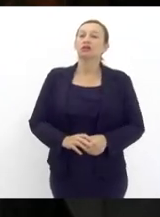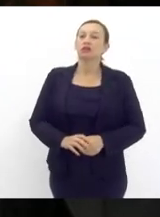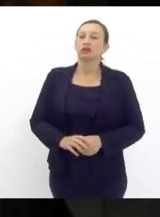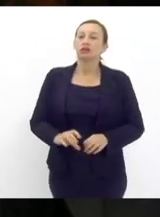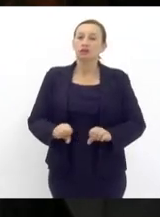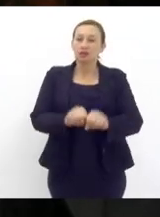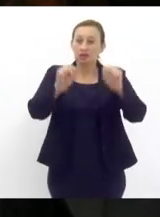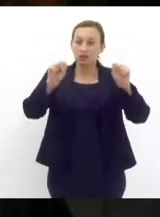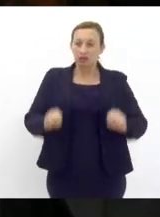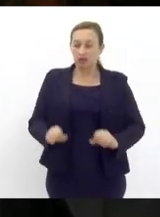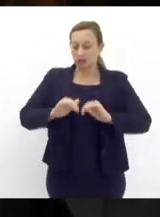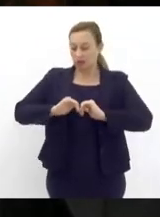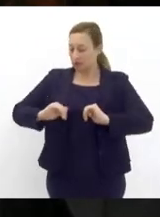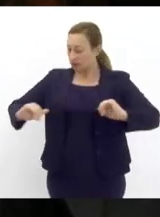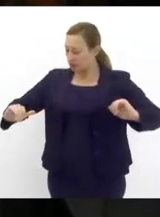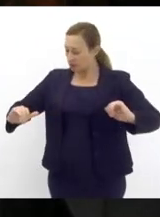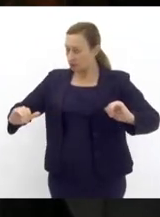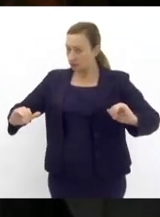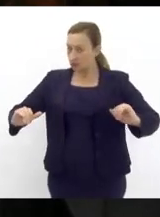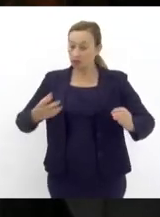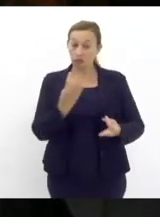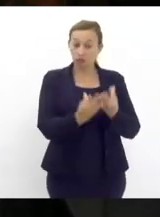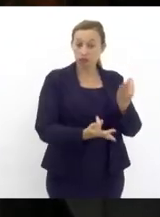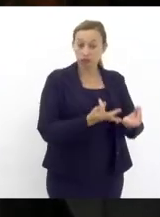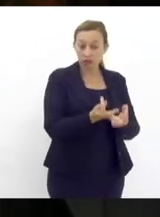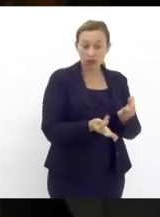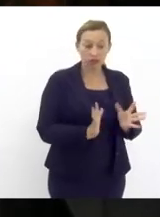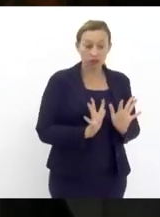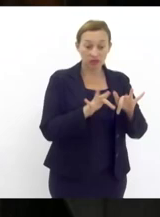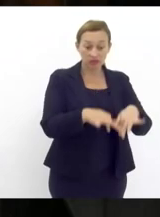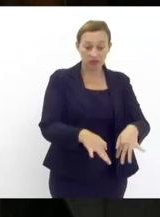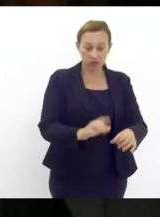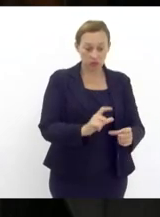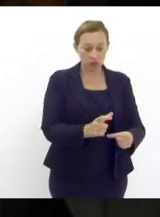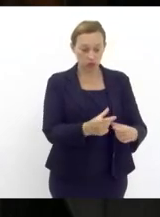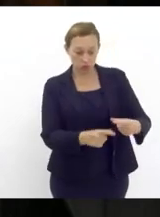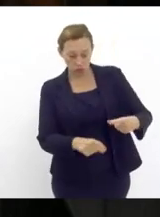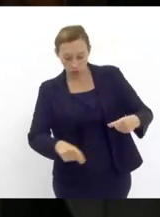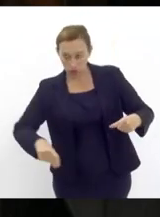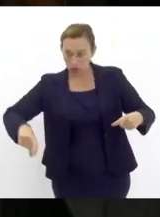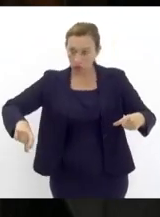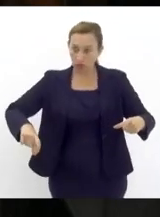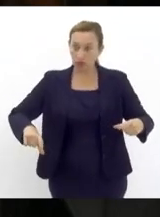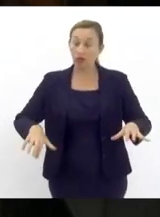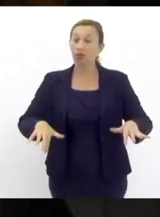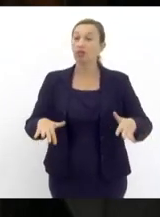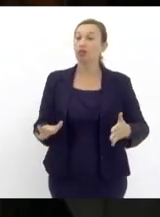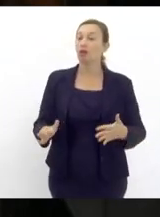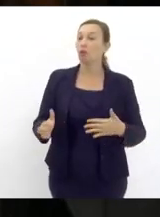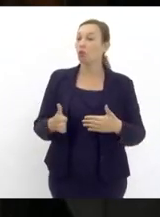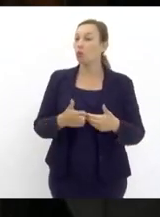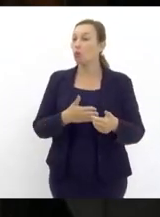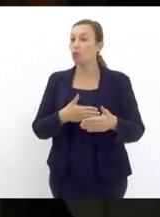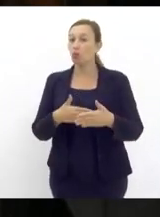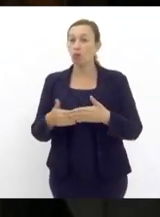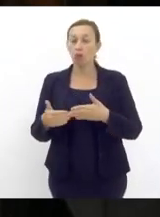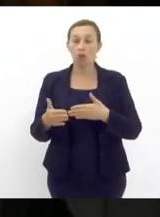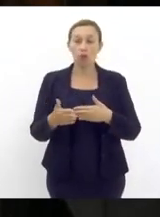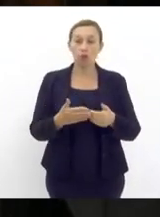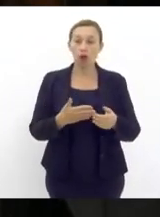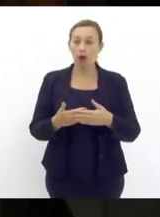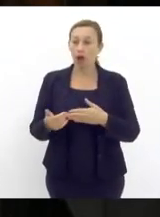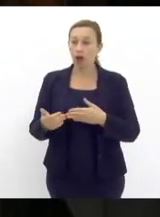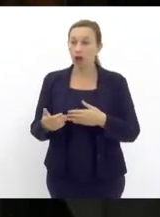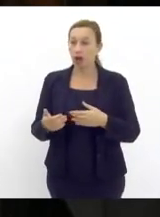separador com tratamento final do esgoto ora qualquer lançamento a tempo